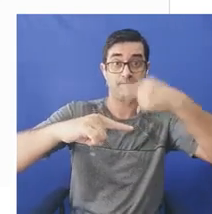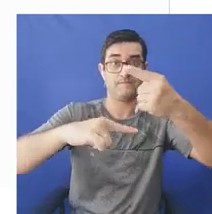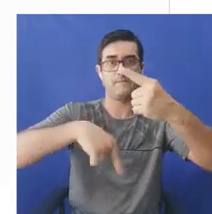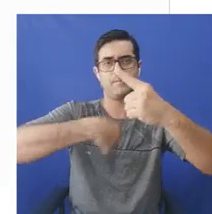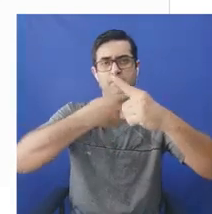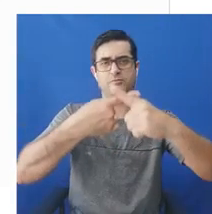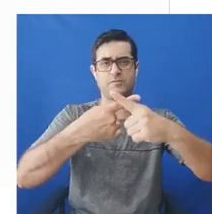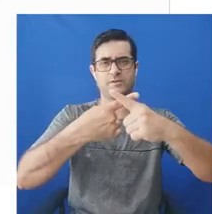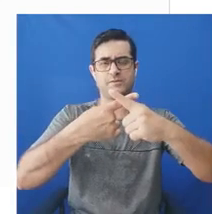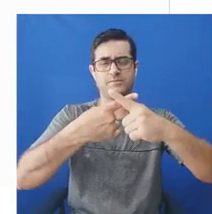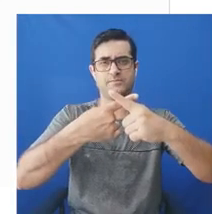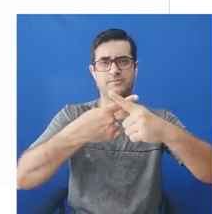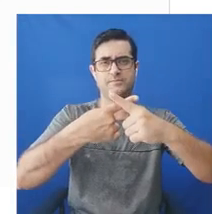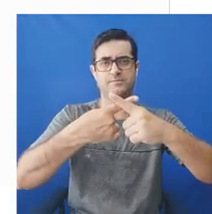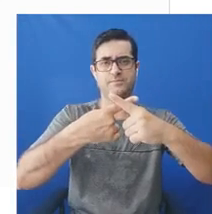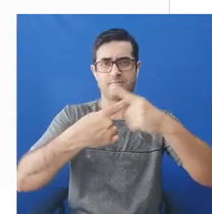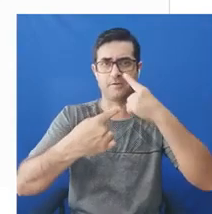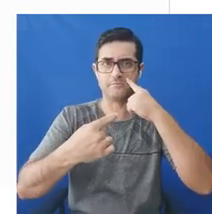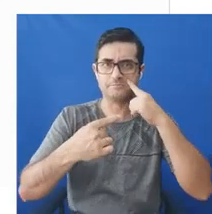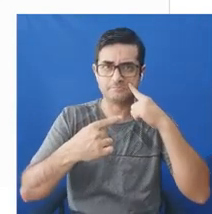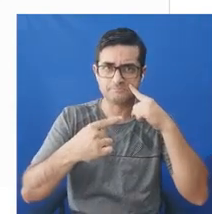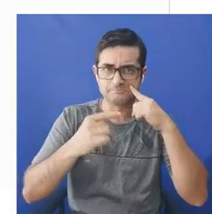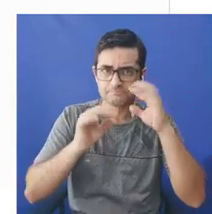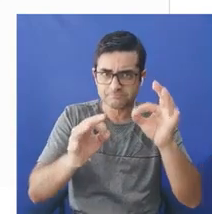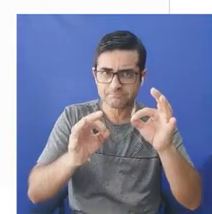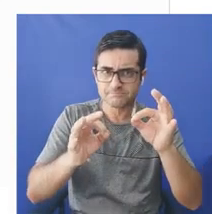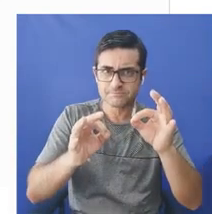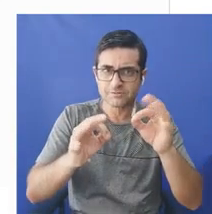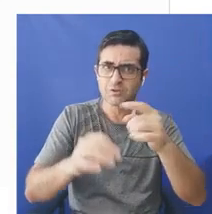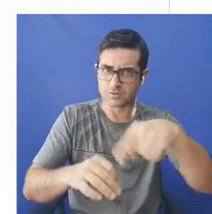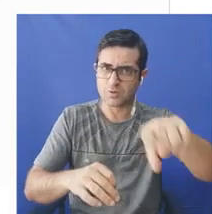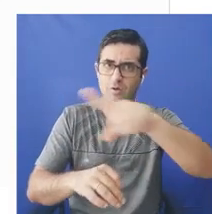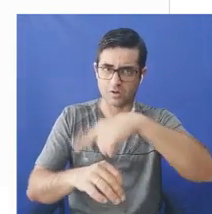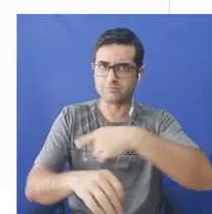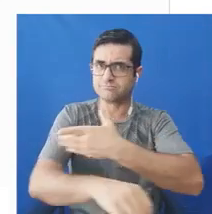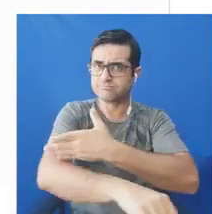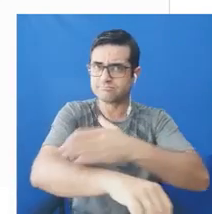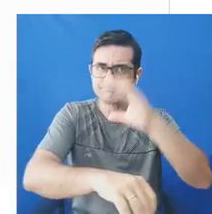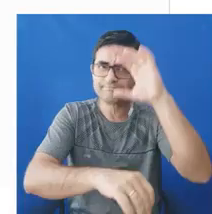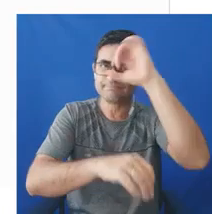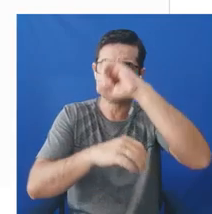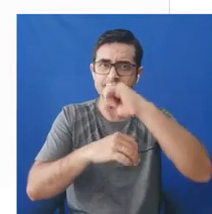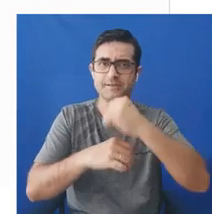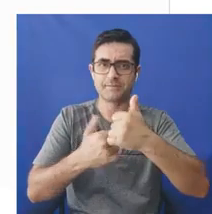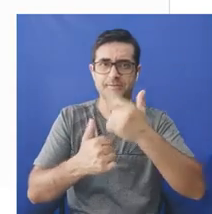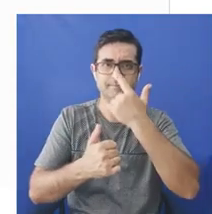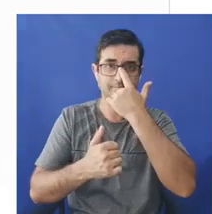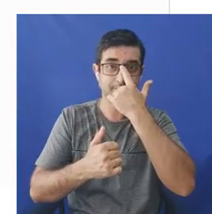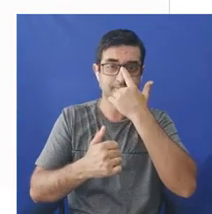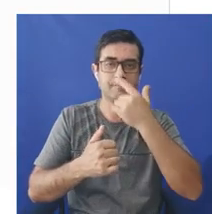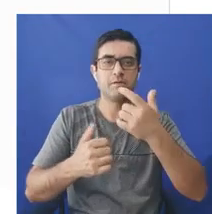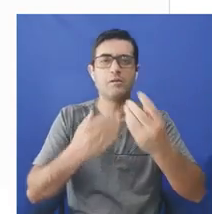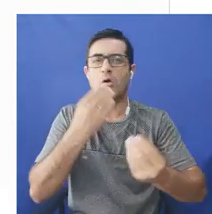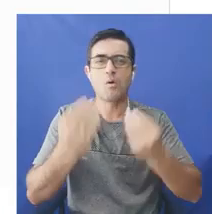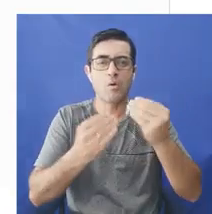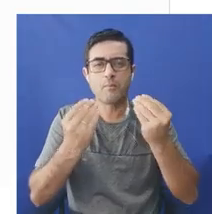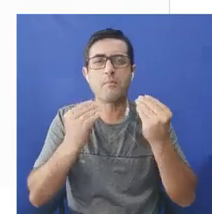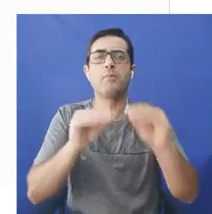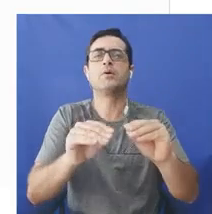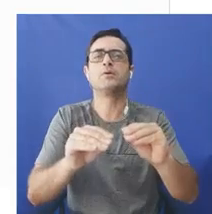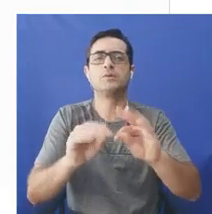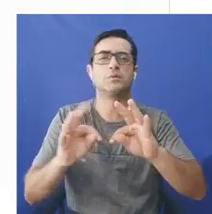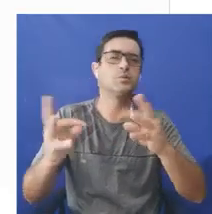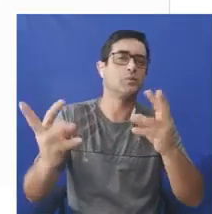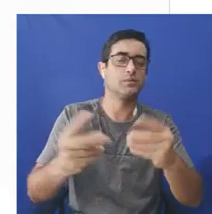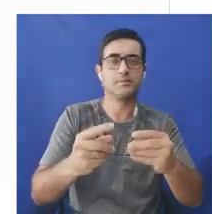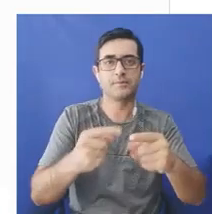o número de baixo passa para cima multiplicando. Prestem bem atenção, a gente vai usar bastante isso. E por que eu coloco